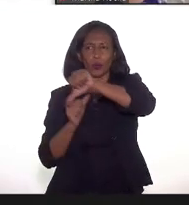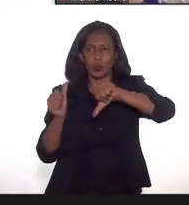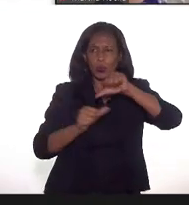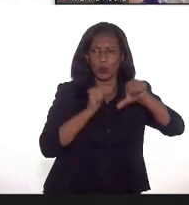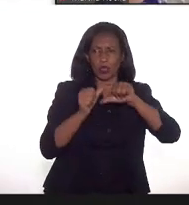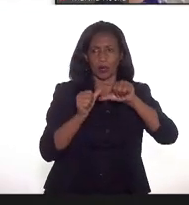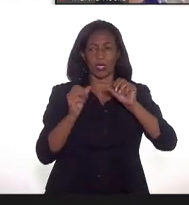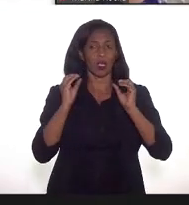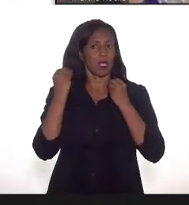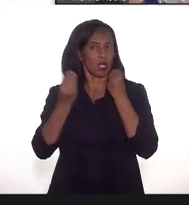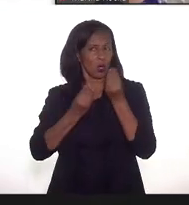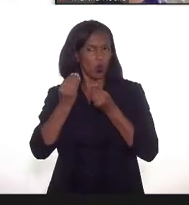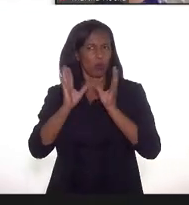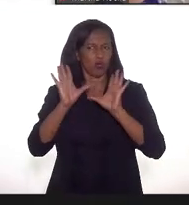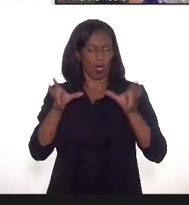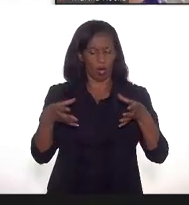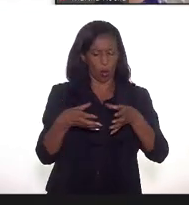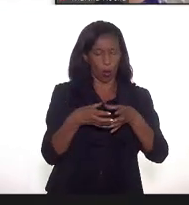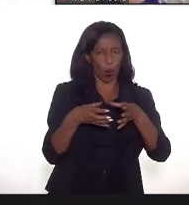anteriormente,